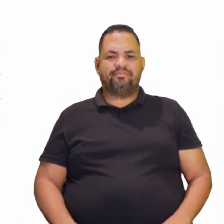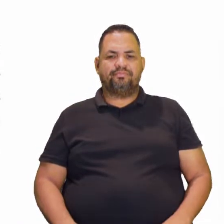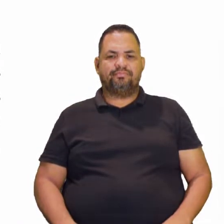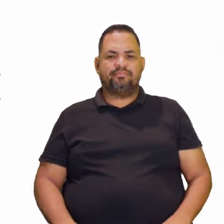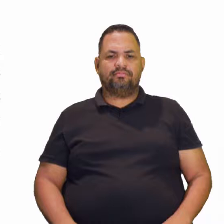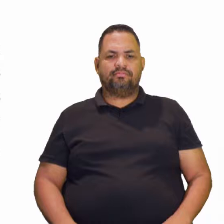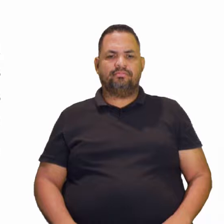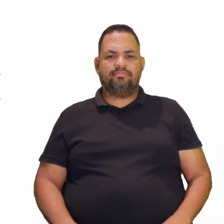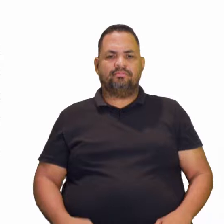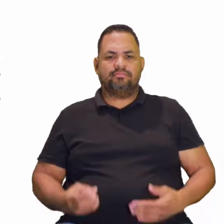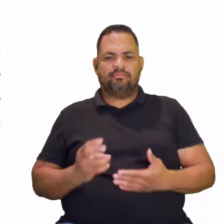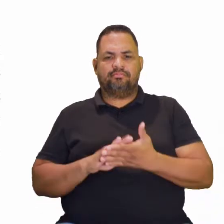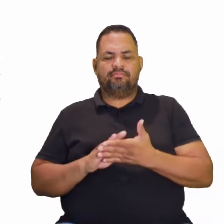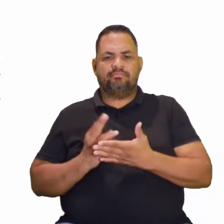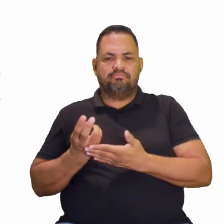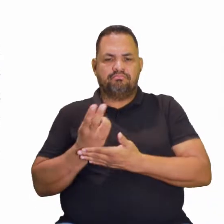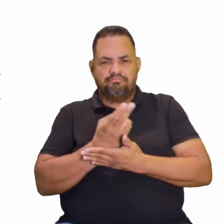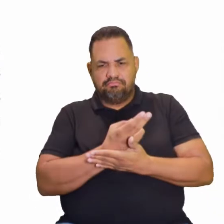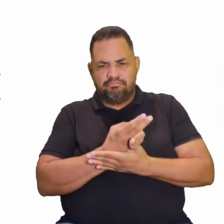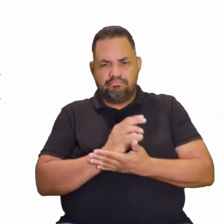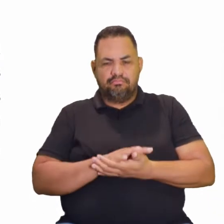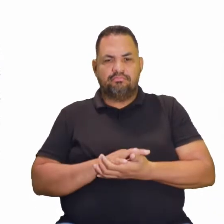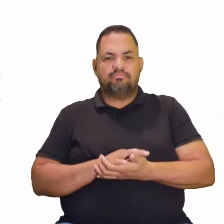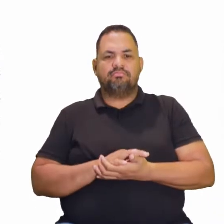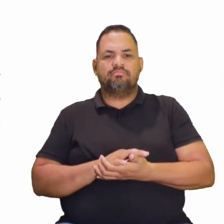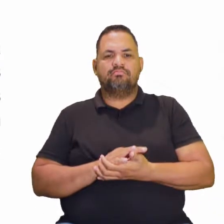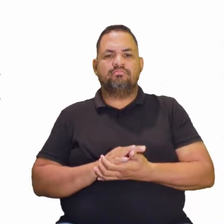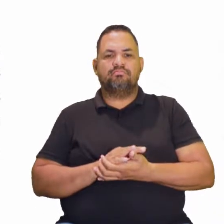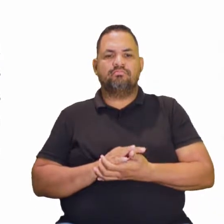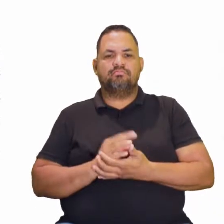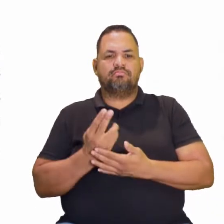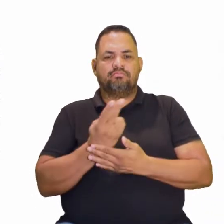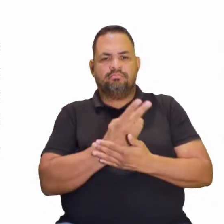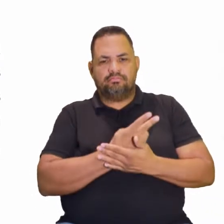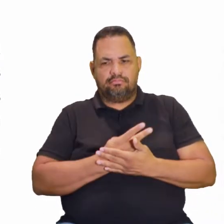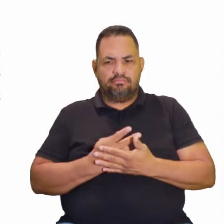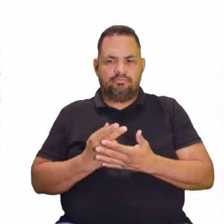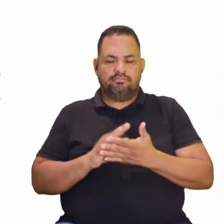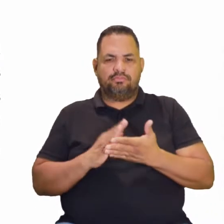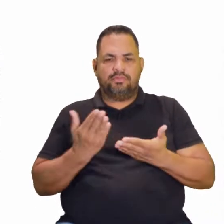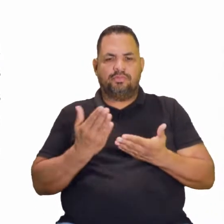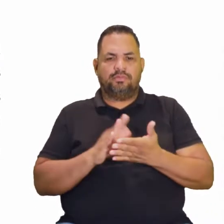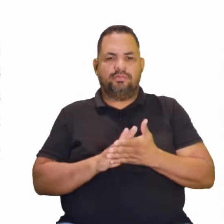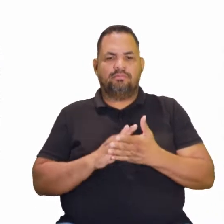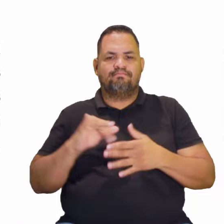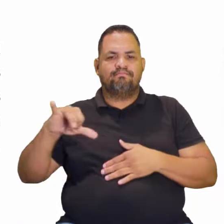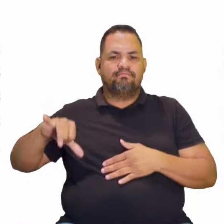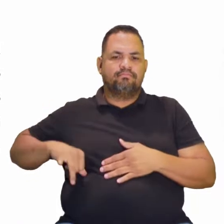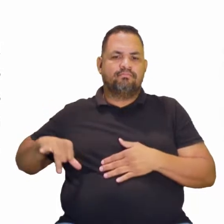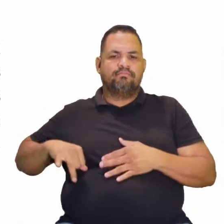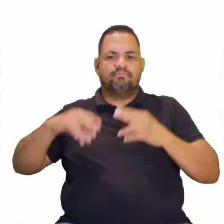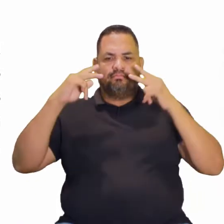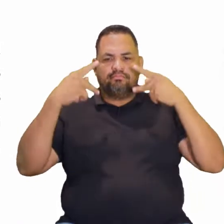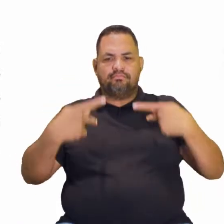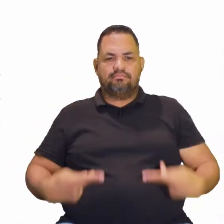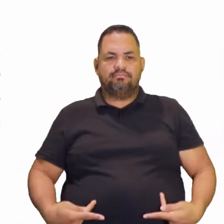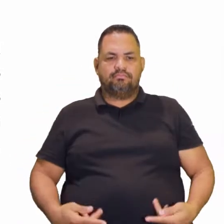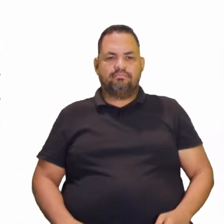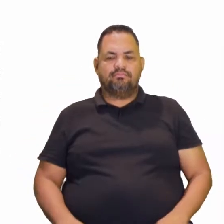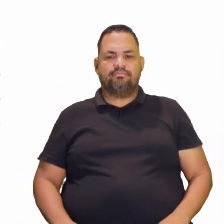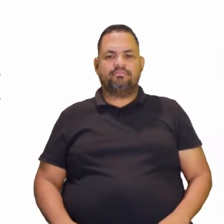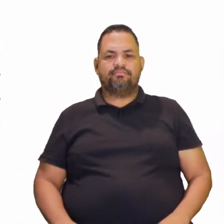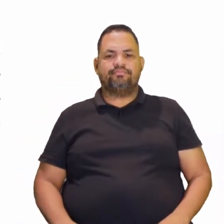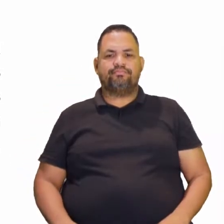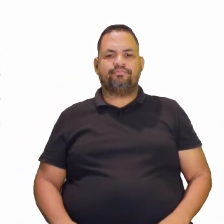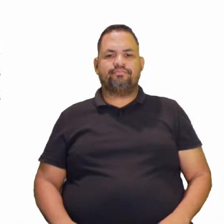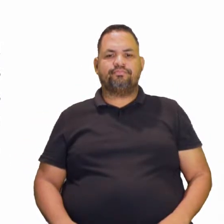de procurar, de certo modo, né, mostrar o sofrimento humano. É